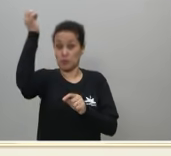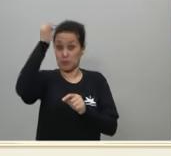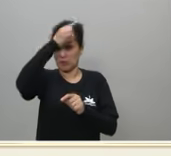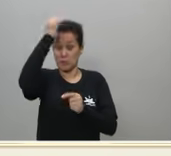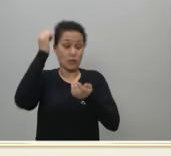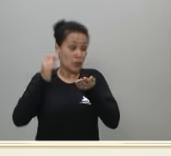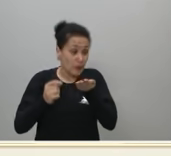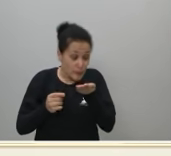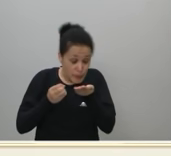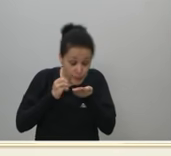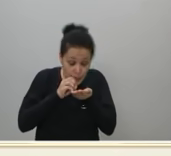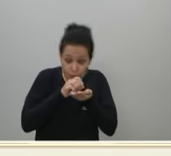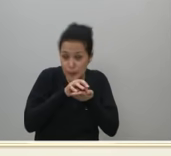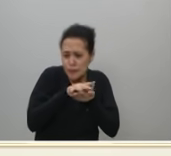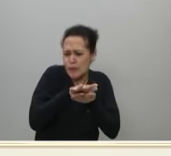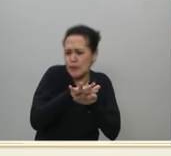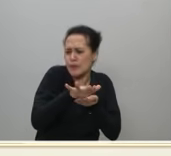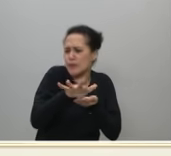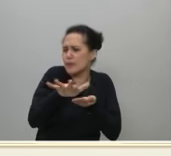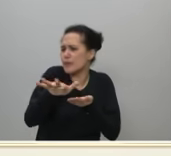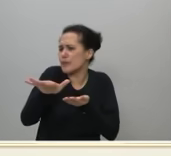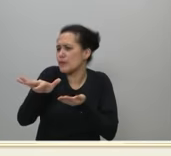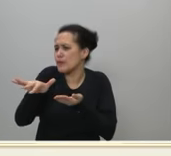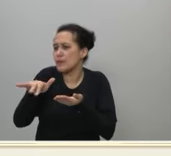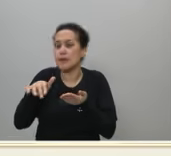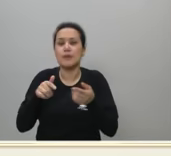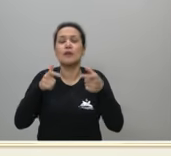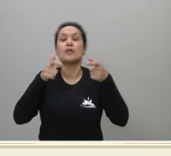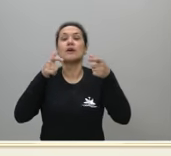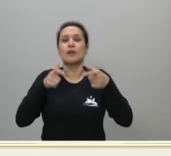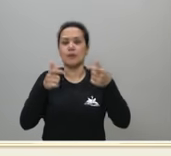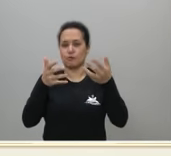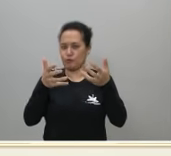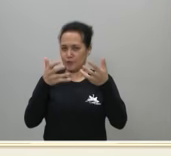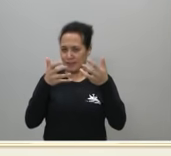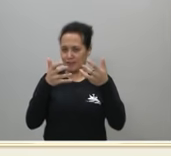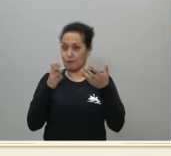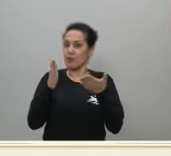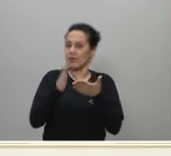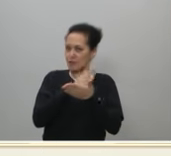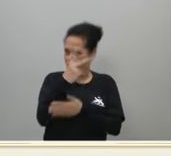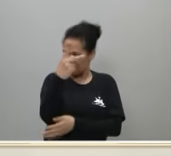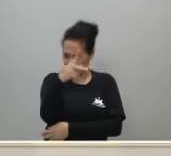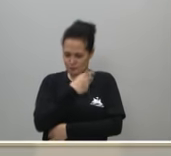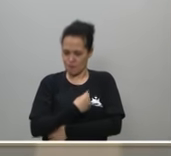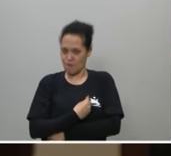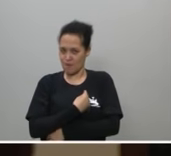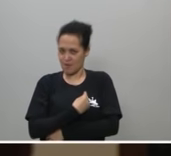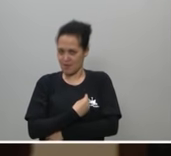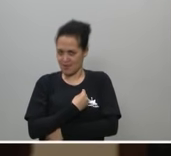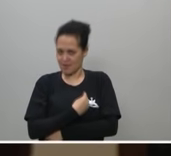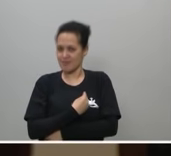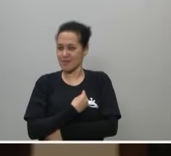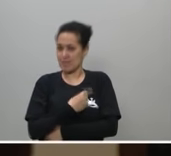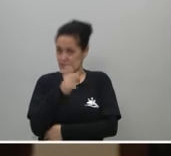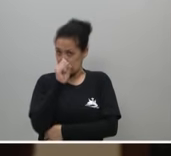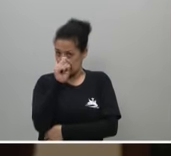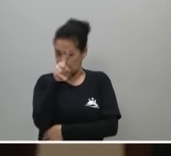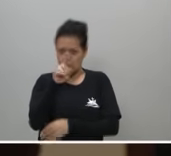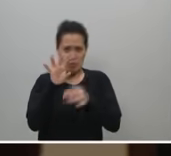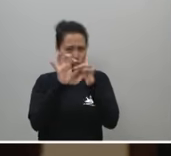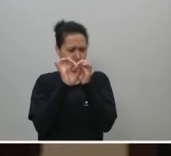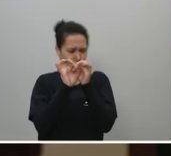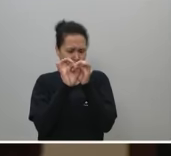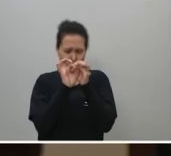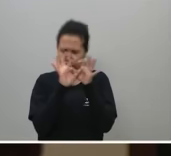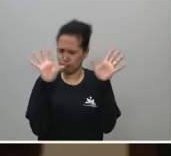às vezes ele suscita na tua vida. Se você deixar apelos, o